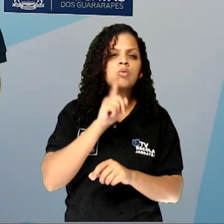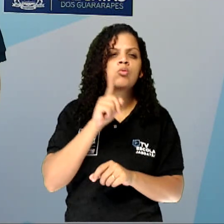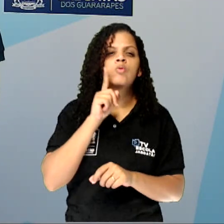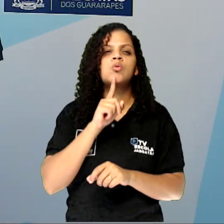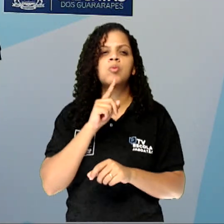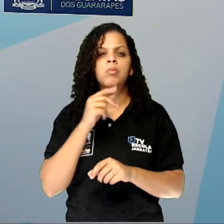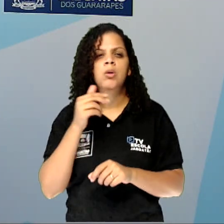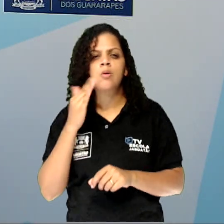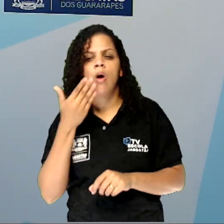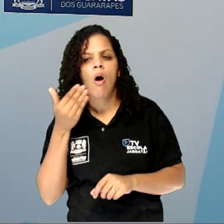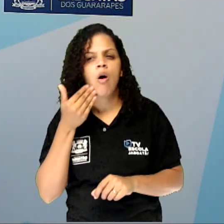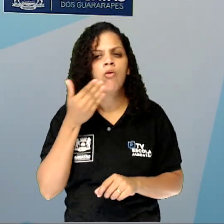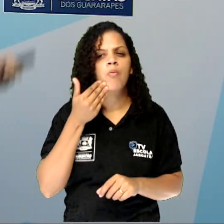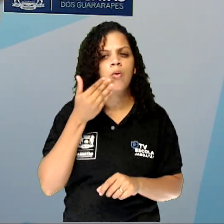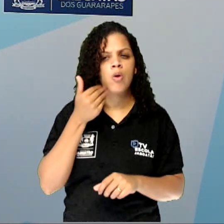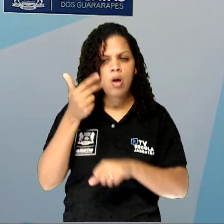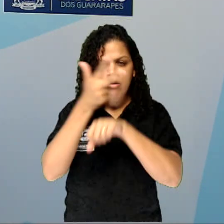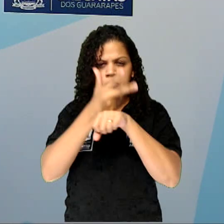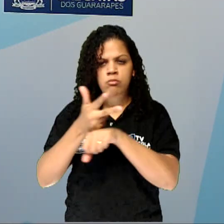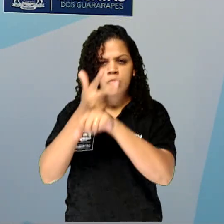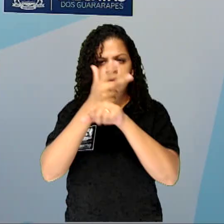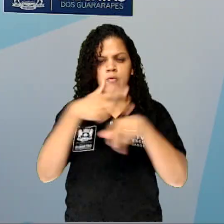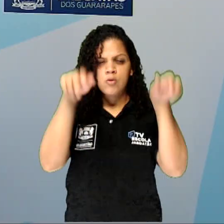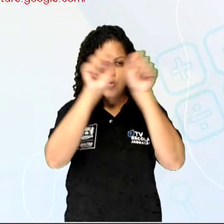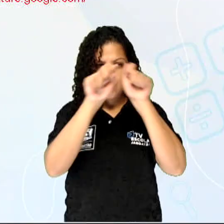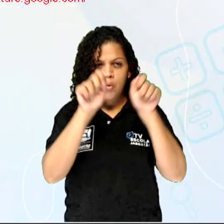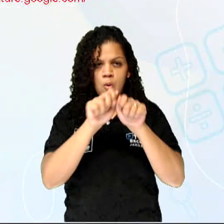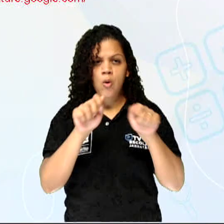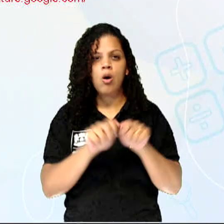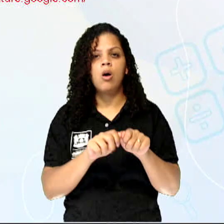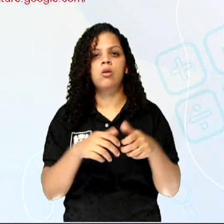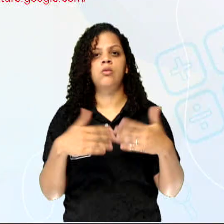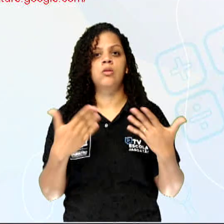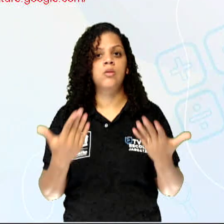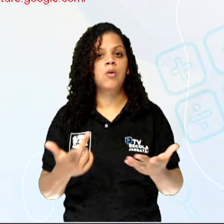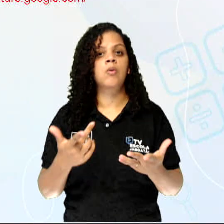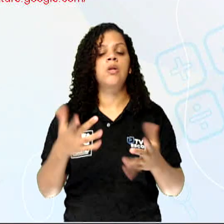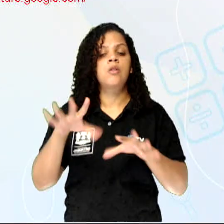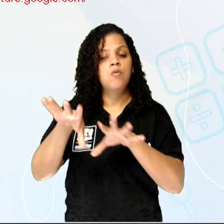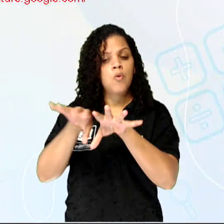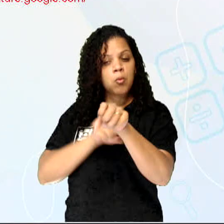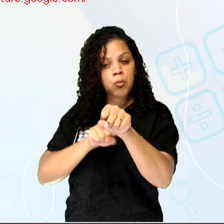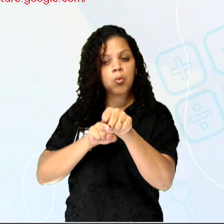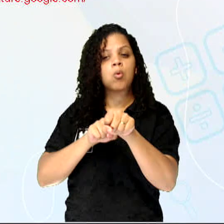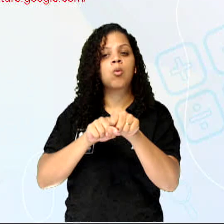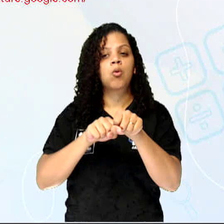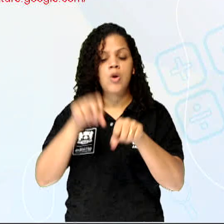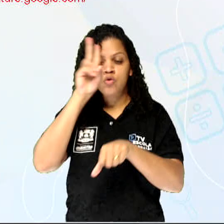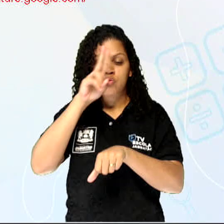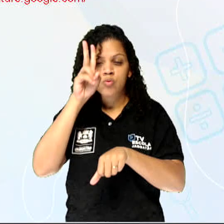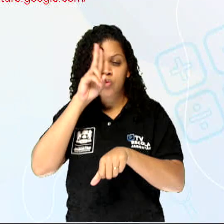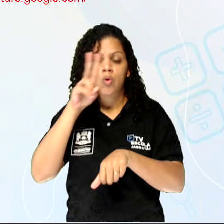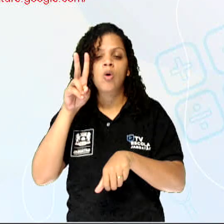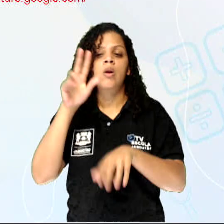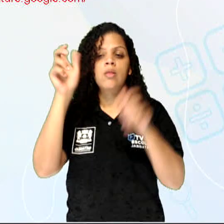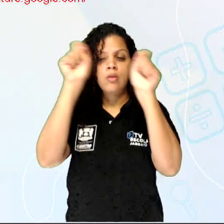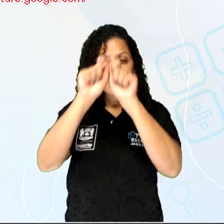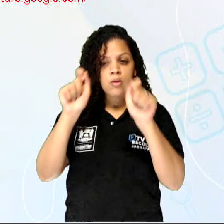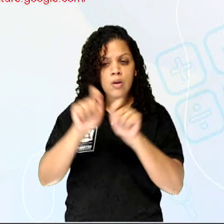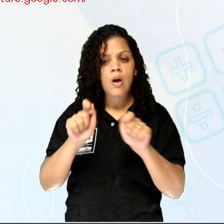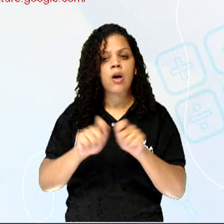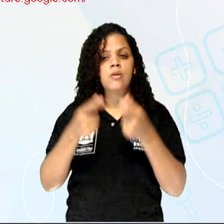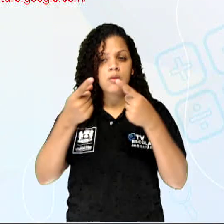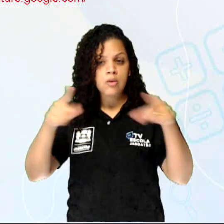bastante a videoarte. Como eu falei para vocês, ele se graduou em História da Arte e História da Música na Universidade de